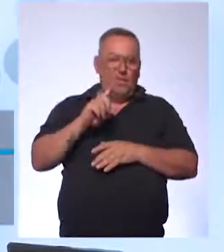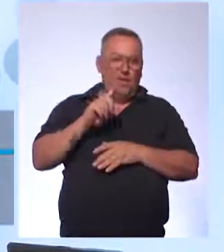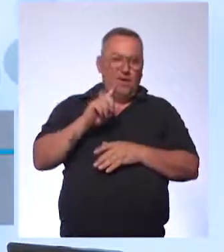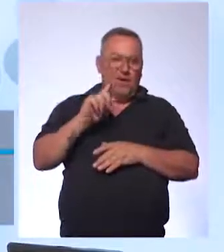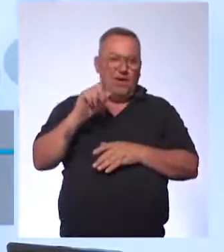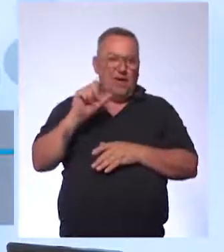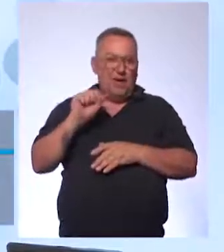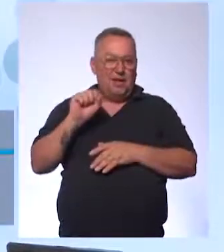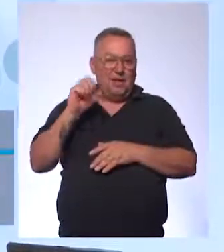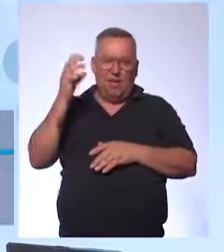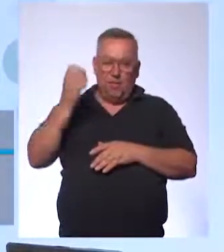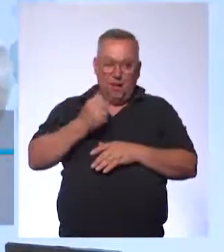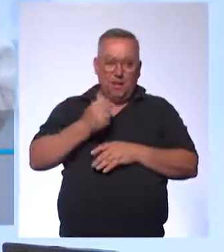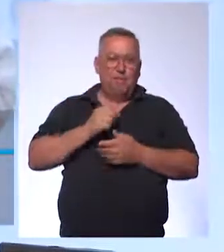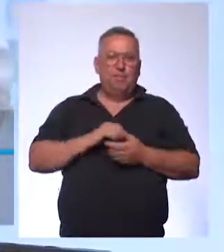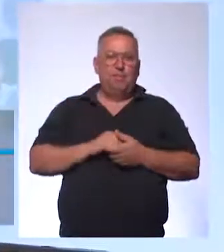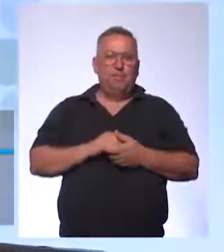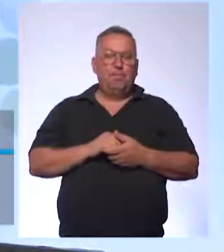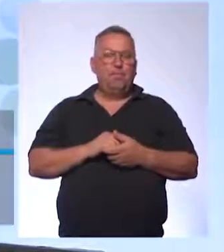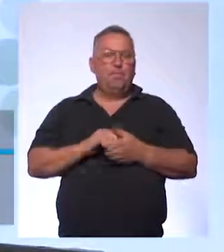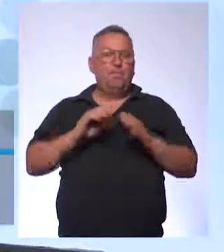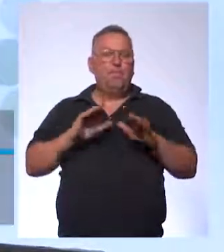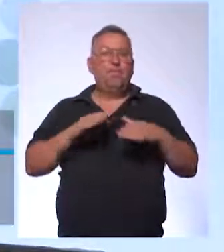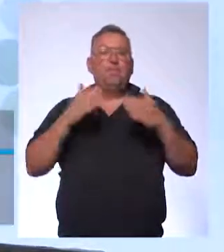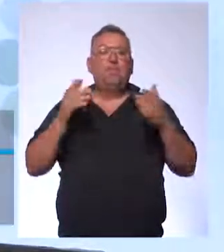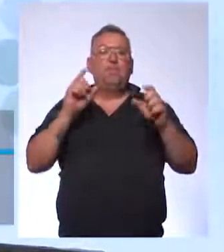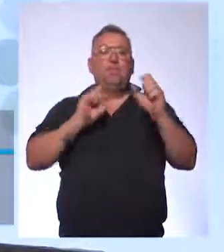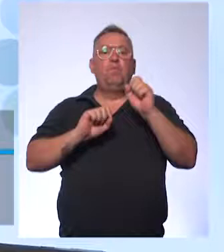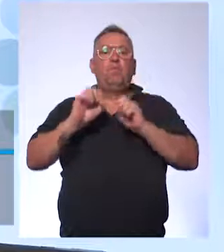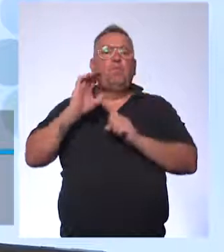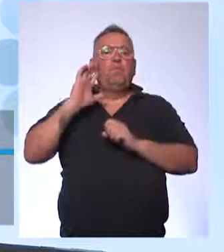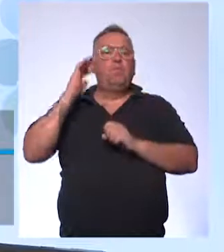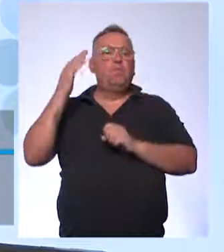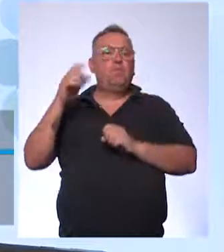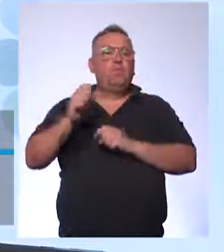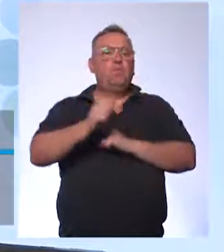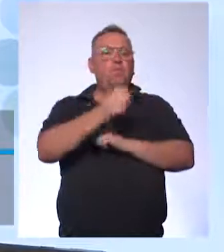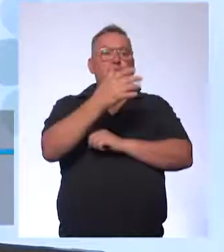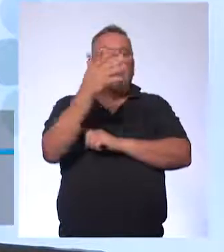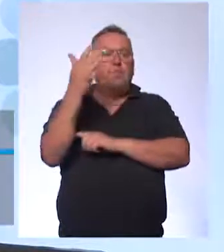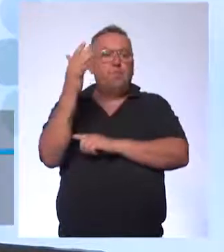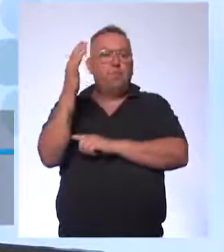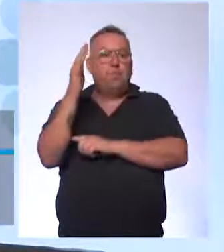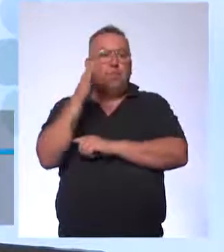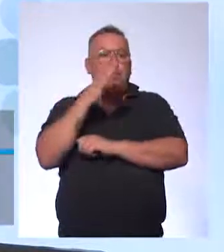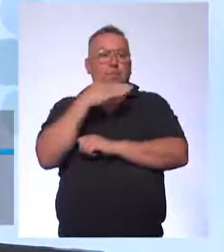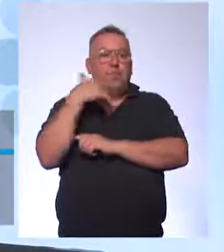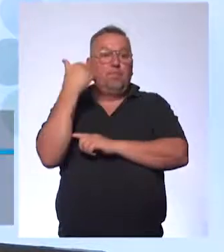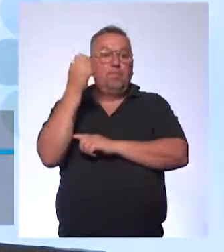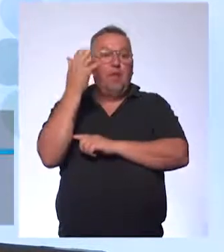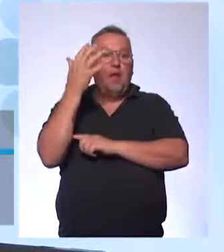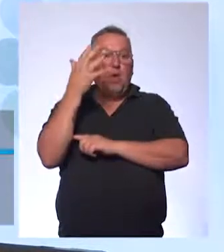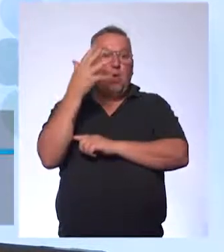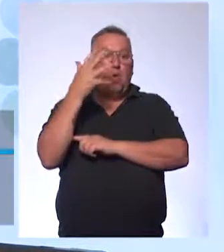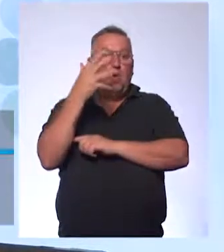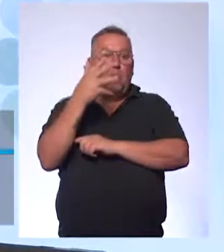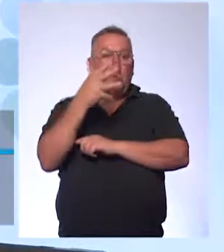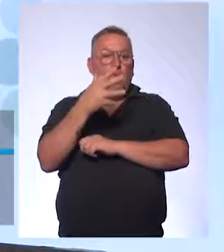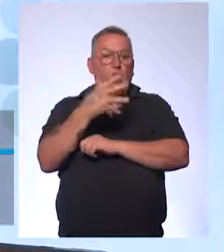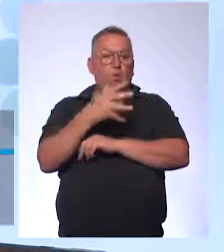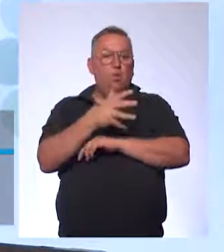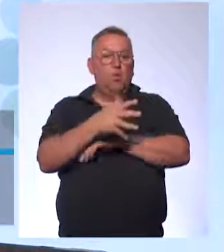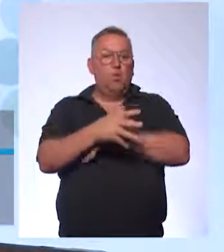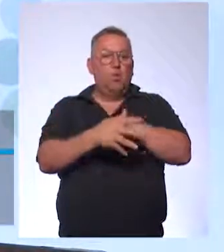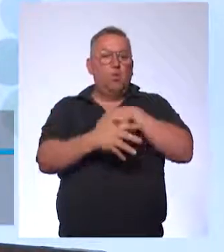gás carbônico que ela pega, tá? Então, o que que acontece? Quando essa planta morre e ela é soterrada de alguma forma,